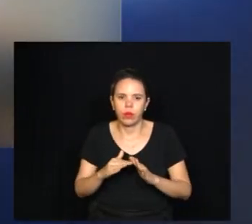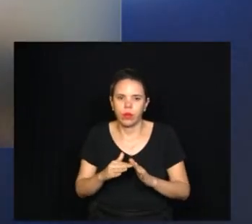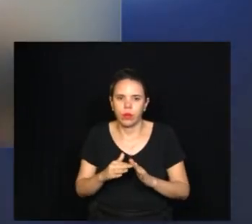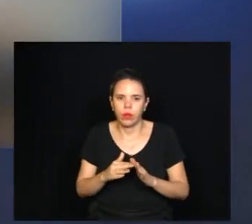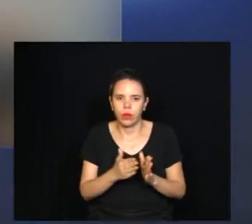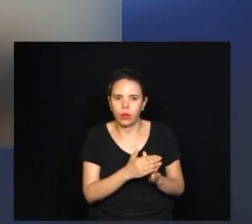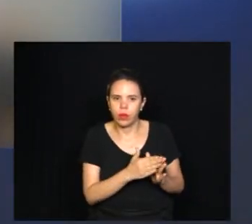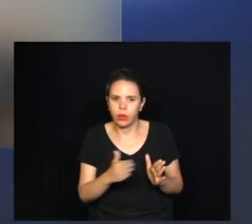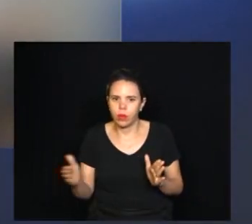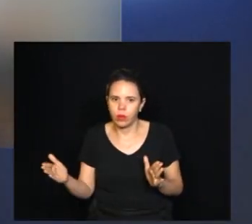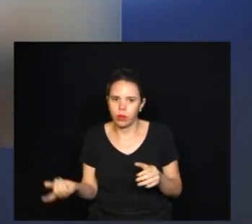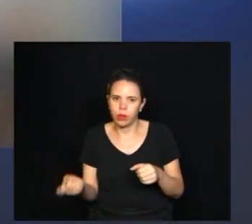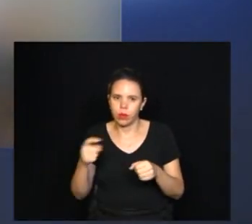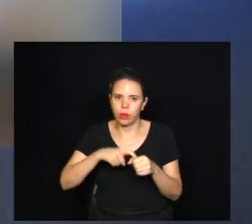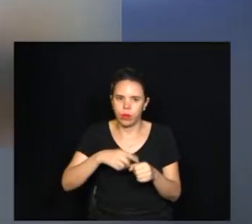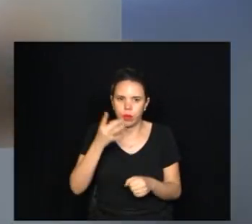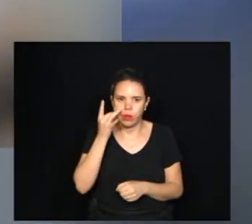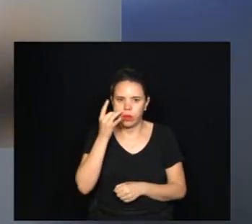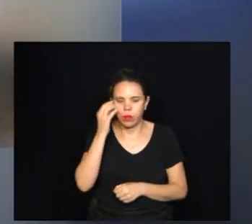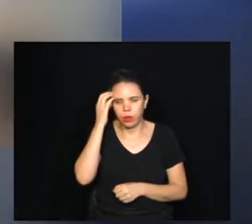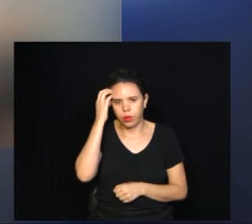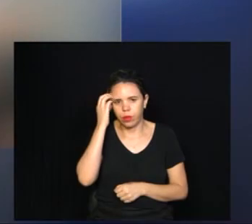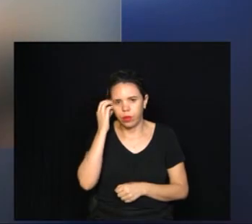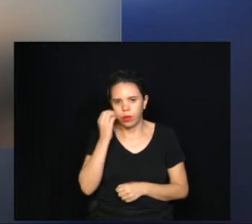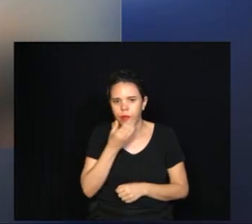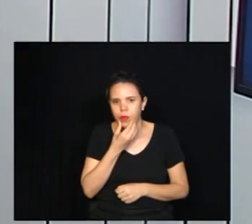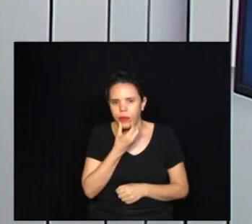neste período da volta presencial.